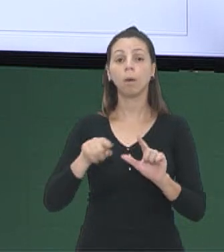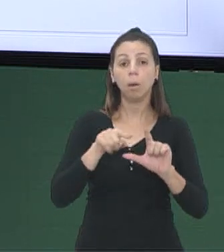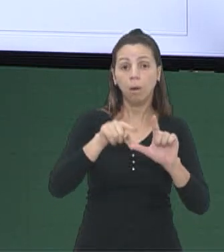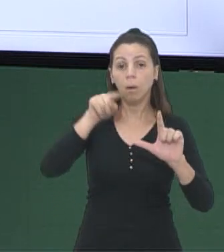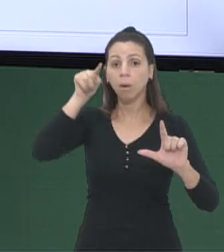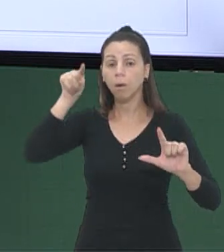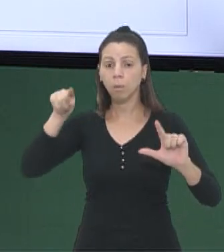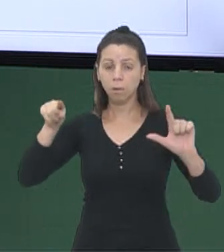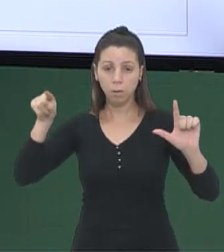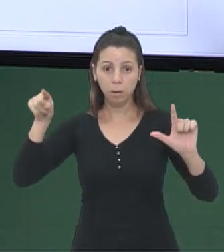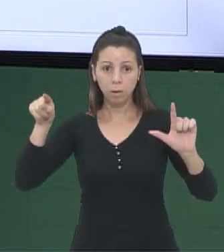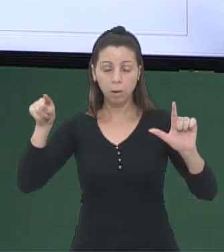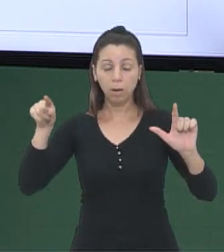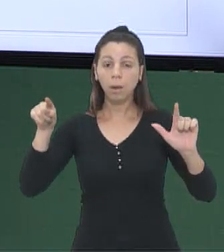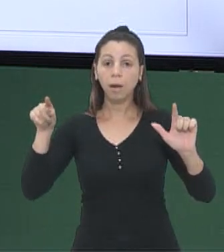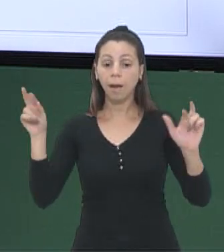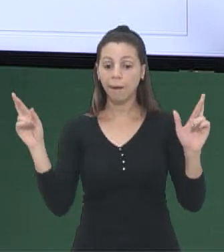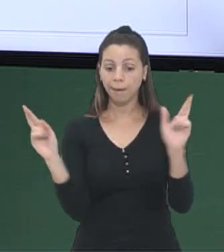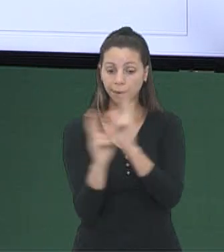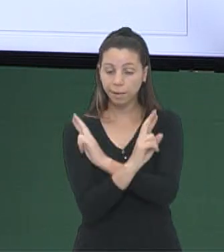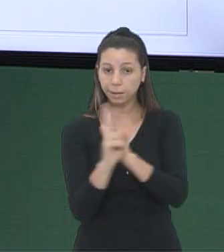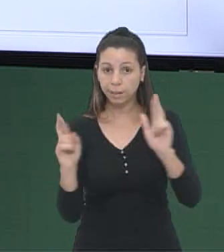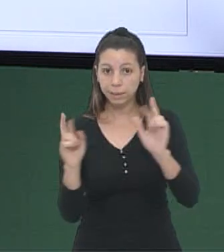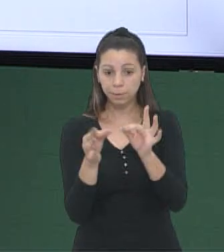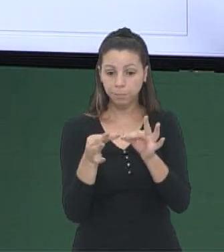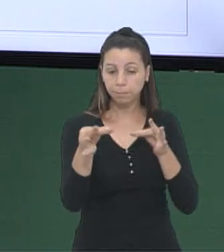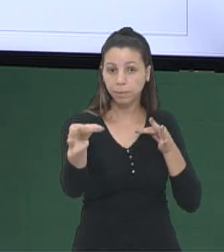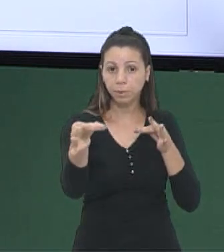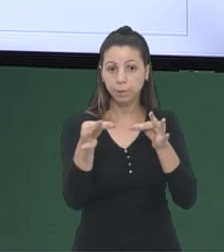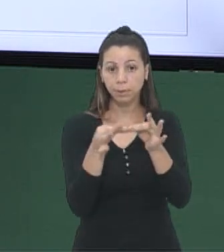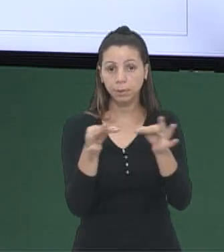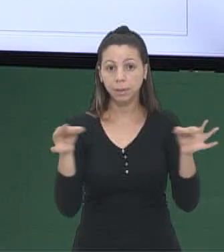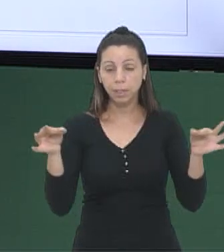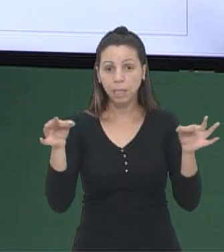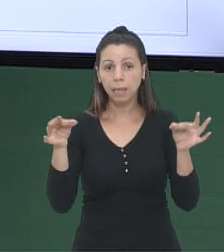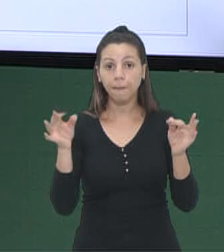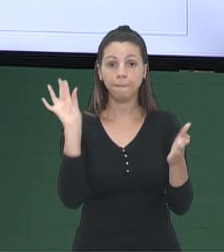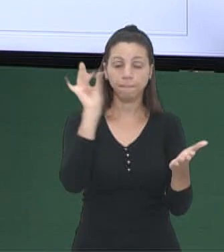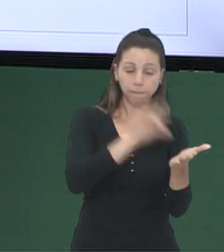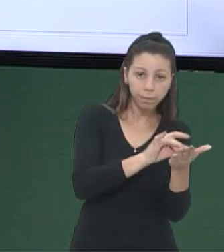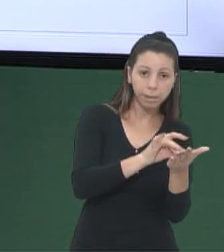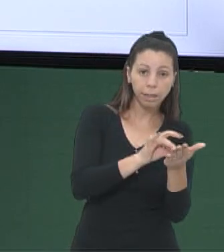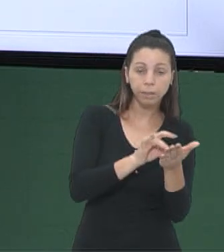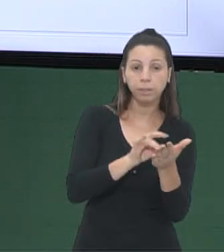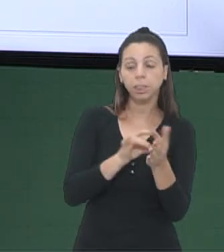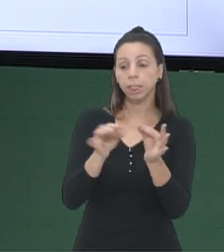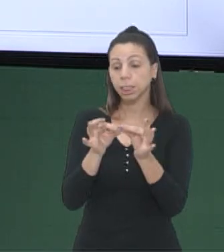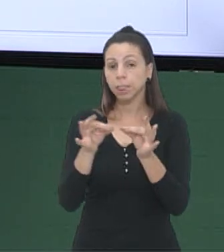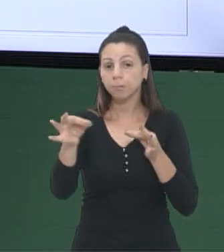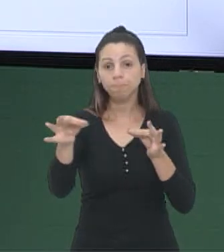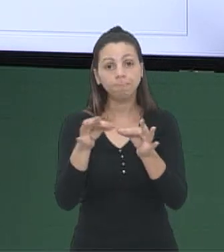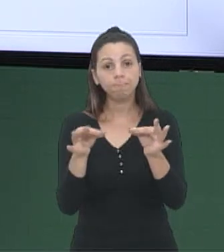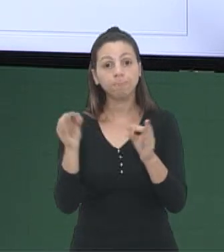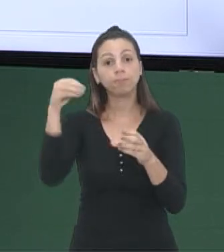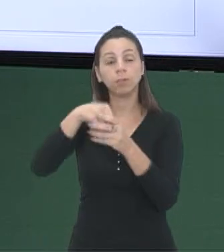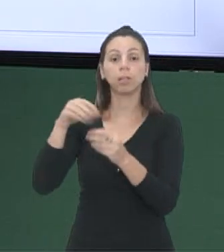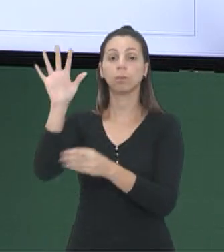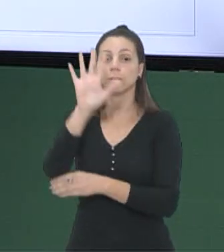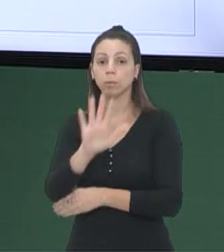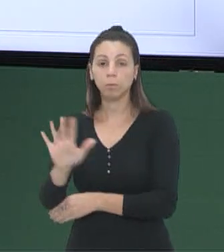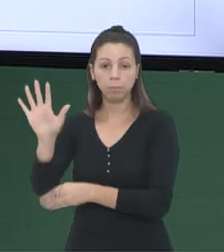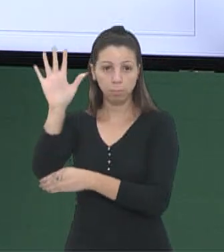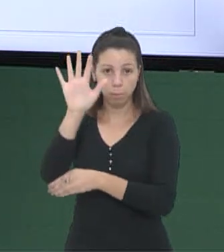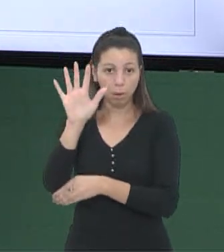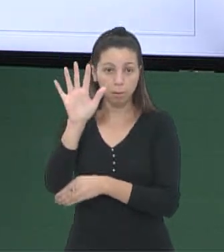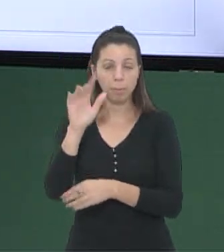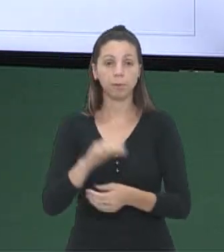uma relação entre a distância real e a distância apresentada no mapa, nós vamos ter ainda outros elementos que constituem o mapa, que é o que nós vamos